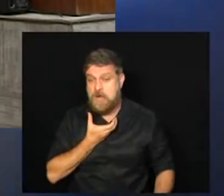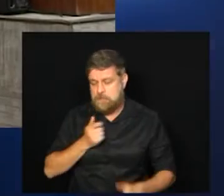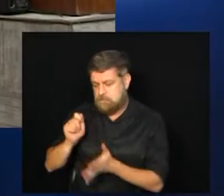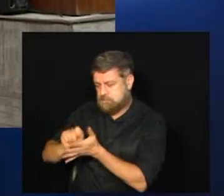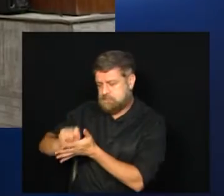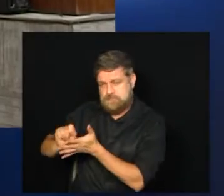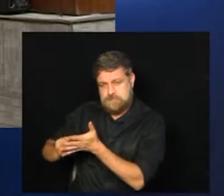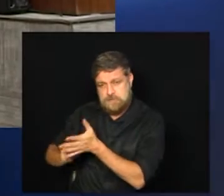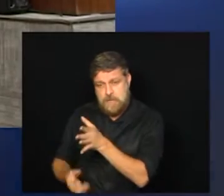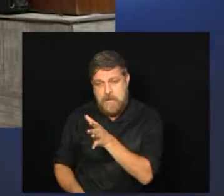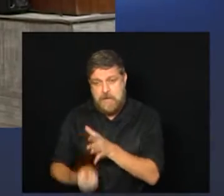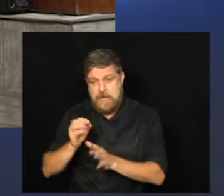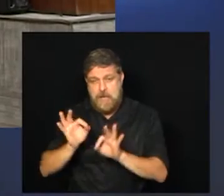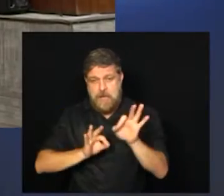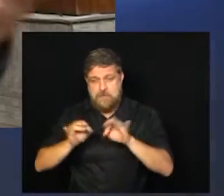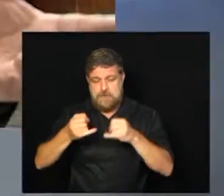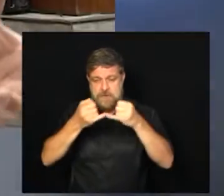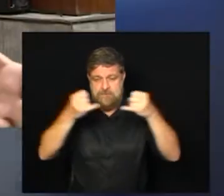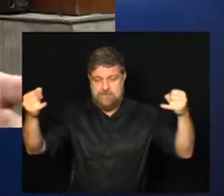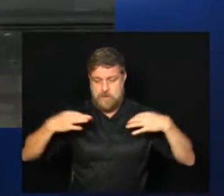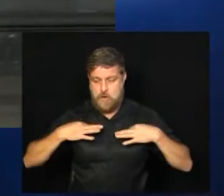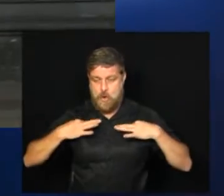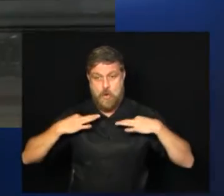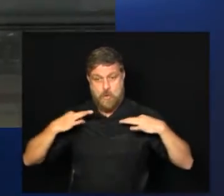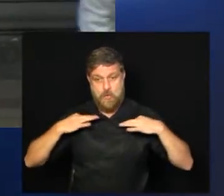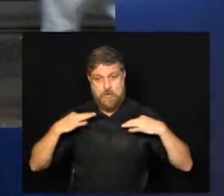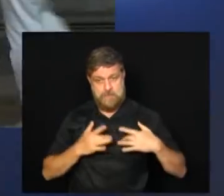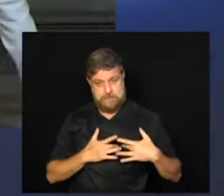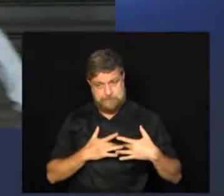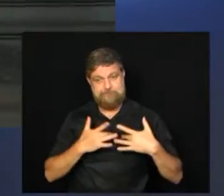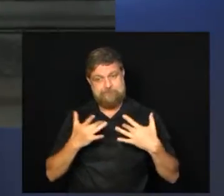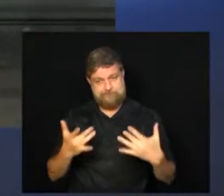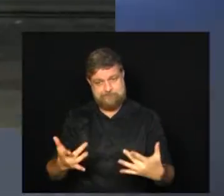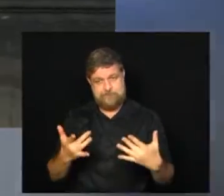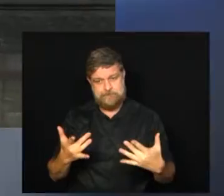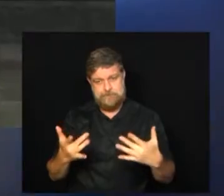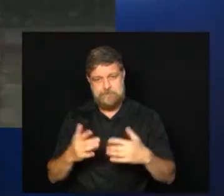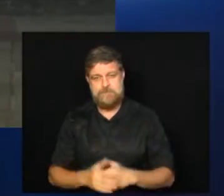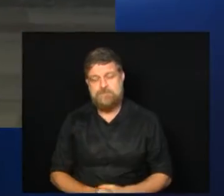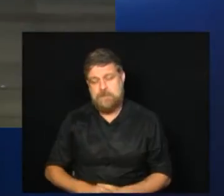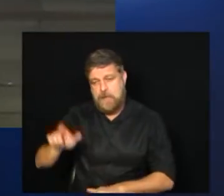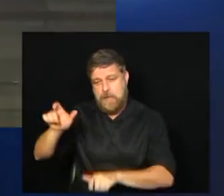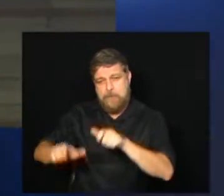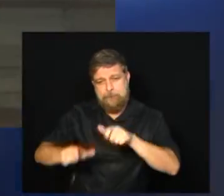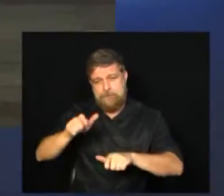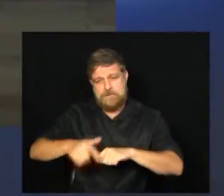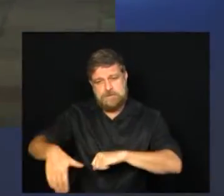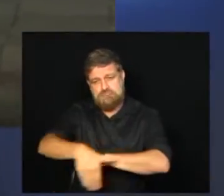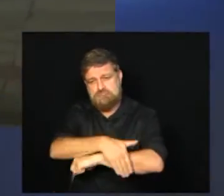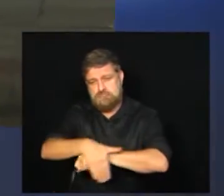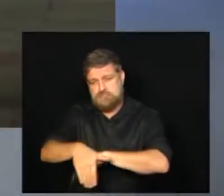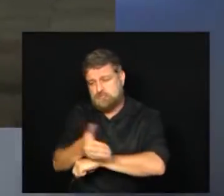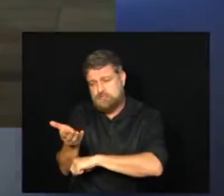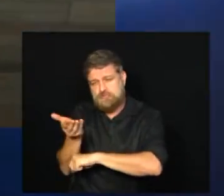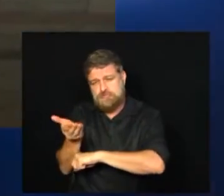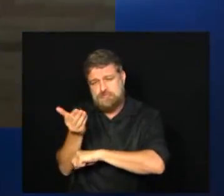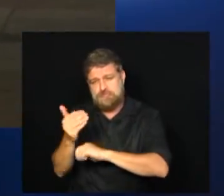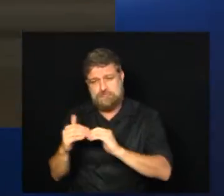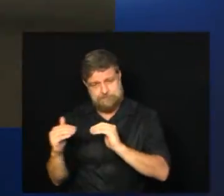o projeto Varal Solidário, de incentivo à doação de roupas a pessoas em condição de